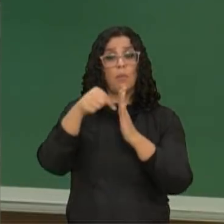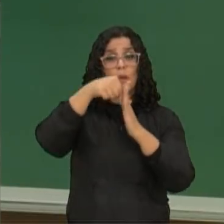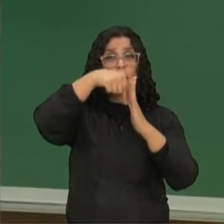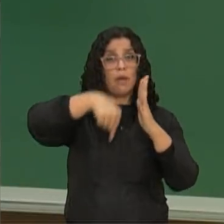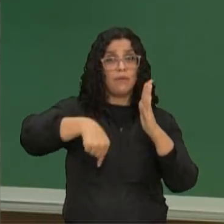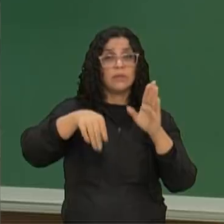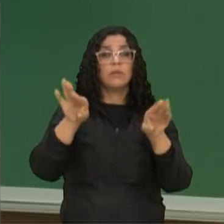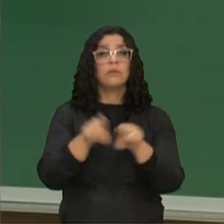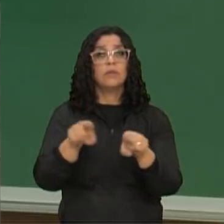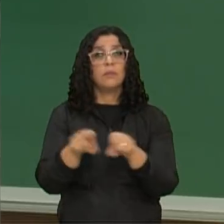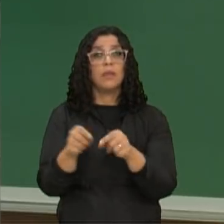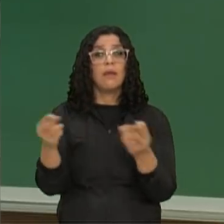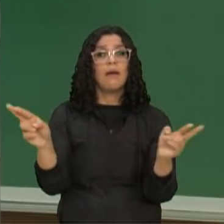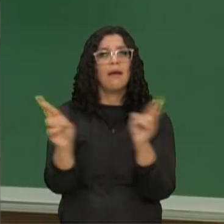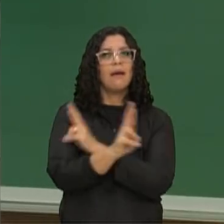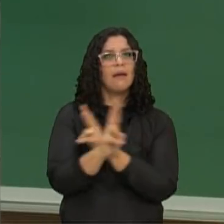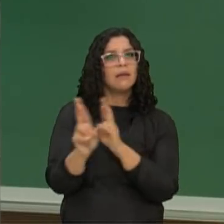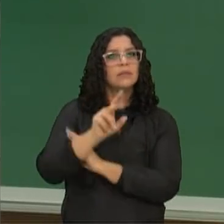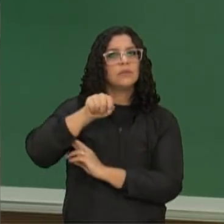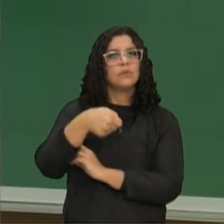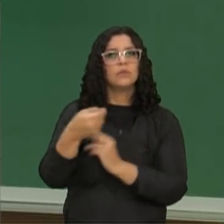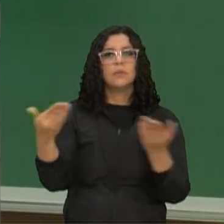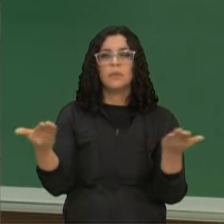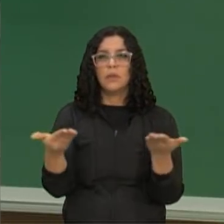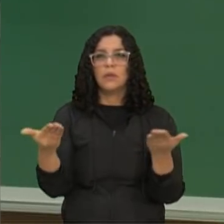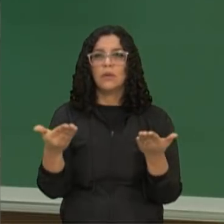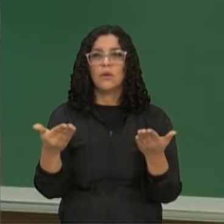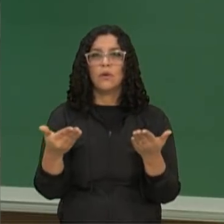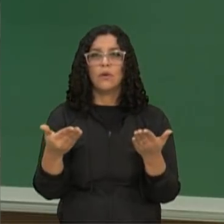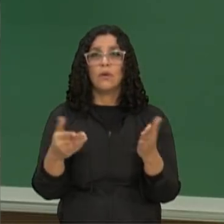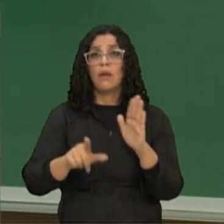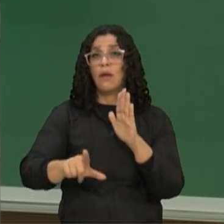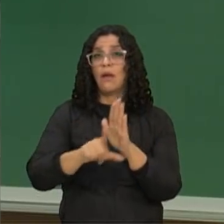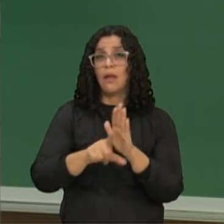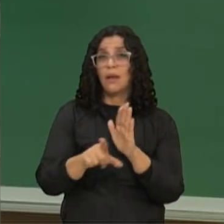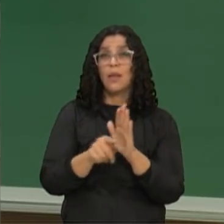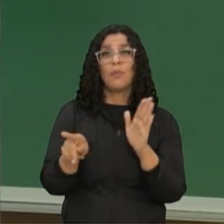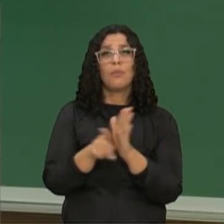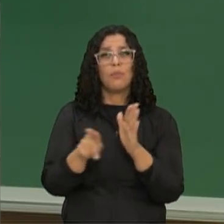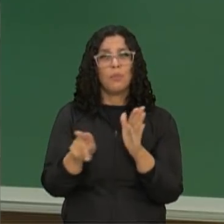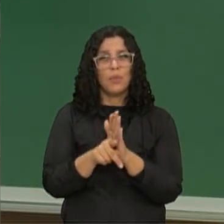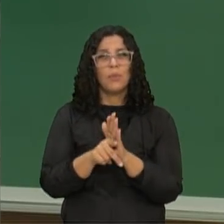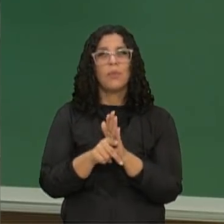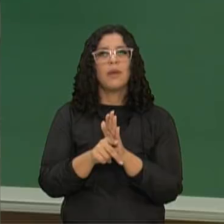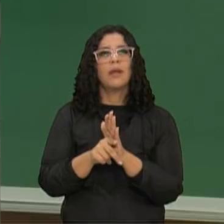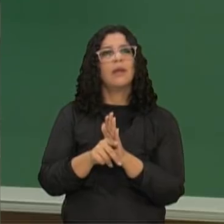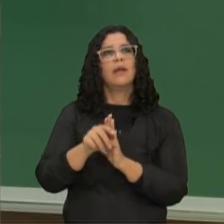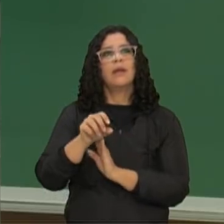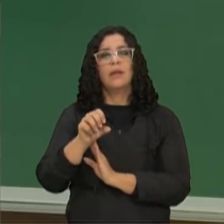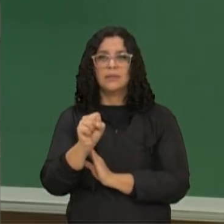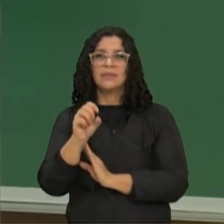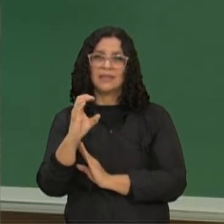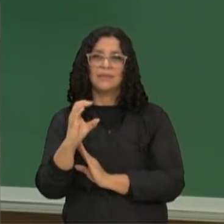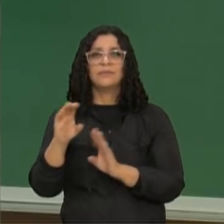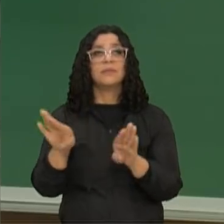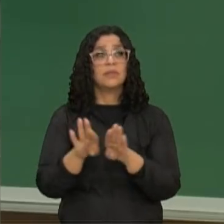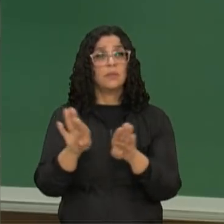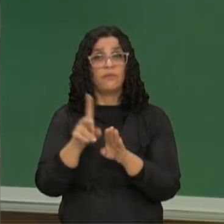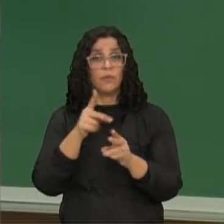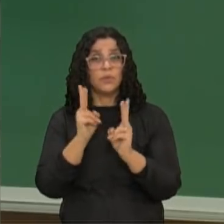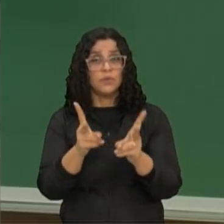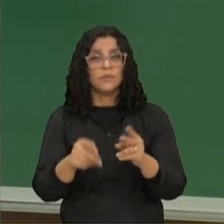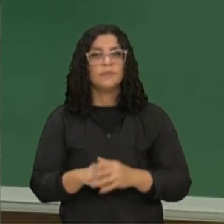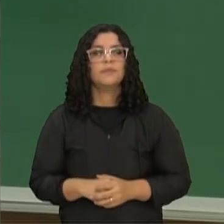refração, também associado aqui à lei de Snell-Descartes, certo? Então, Vamos evoluir aqui, vamos à nossa